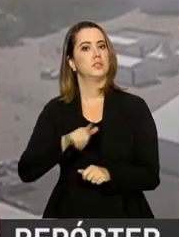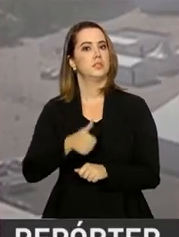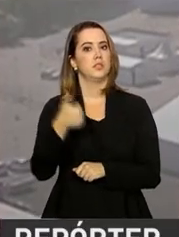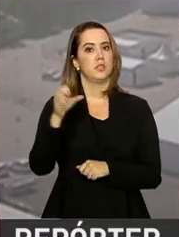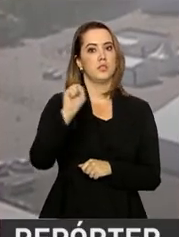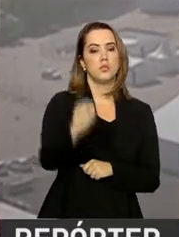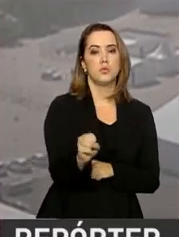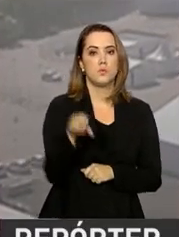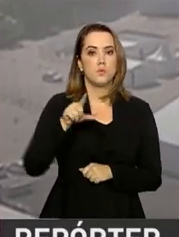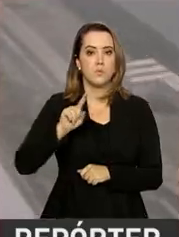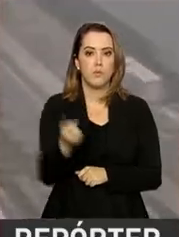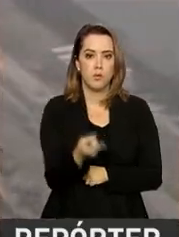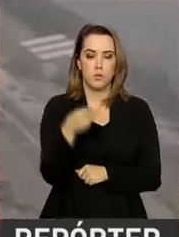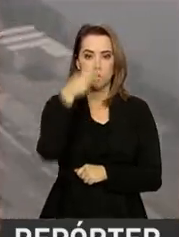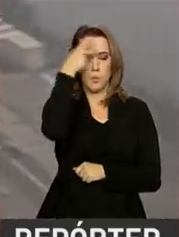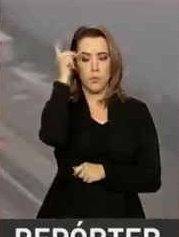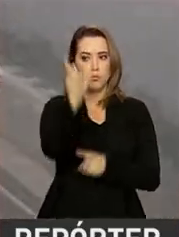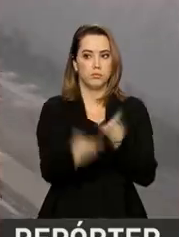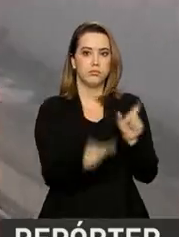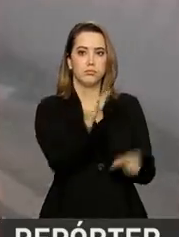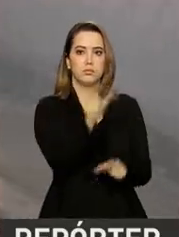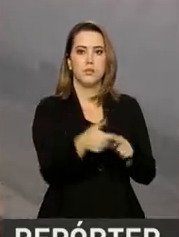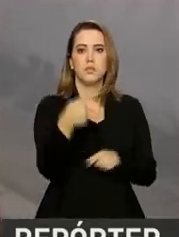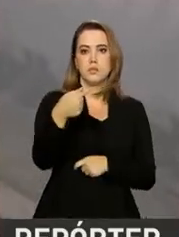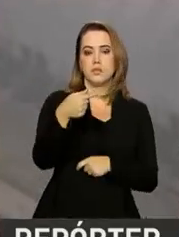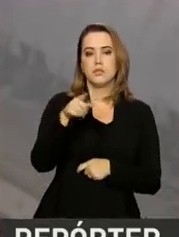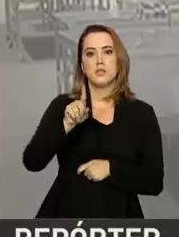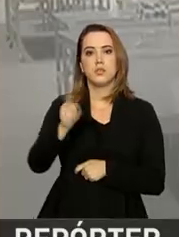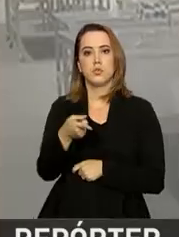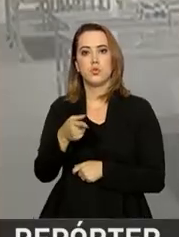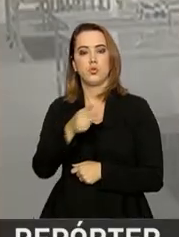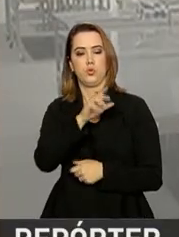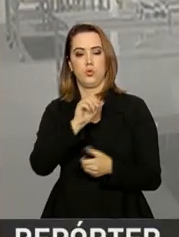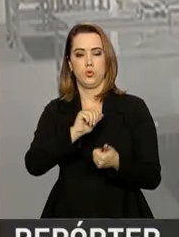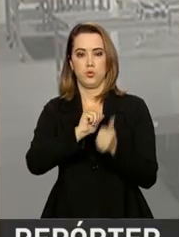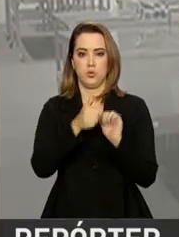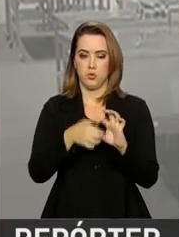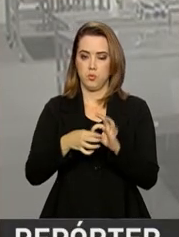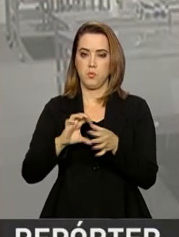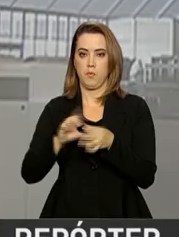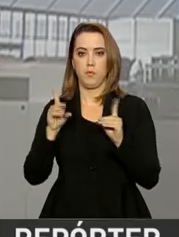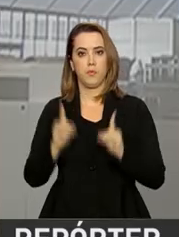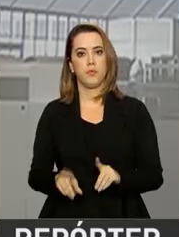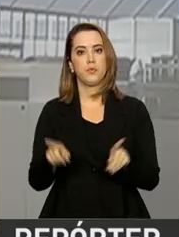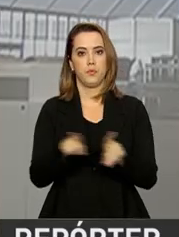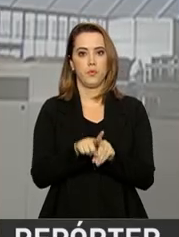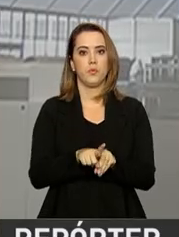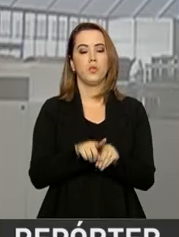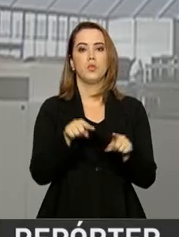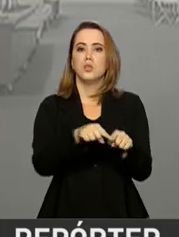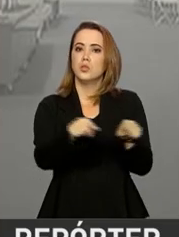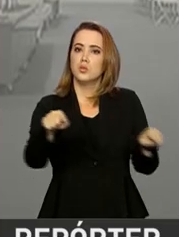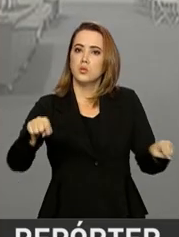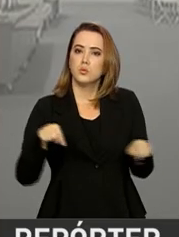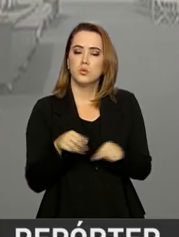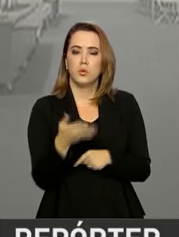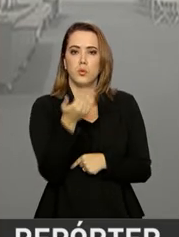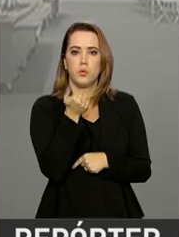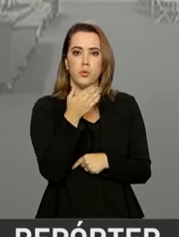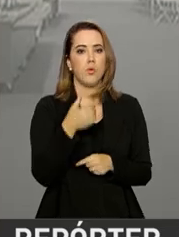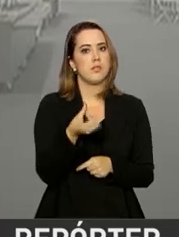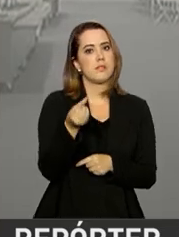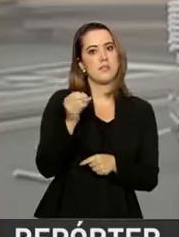18.000 nas olimpíadas e 7.000 nas paralimpíadas o restaurante deve servir cerca de 60.000